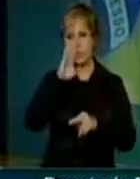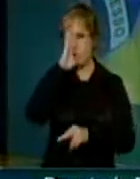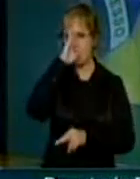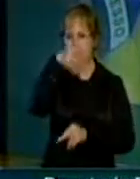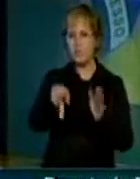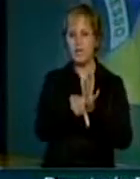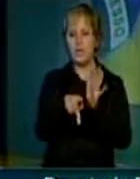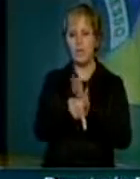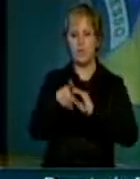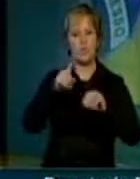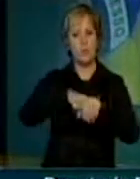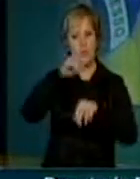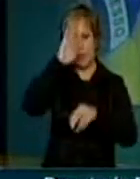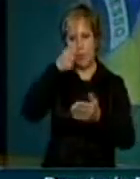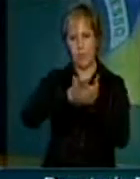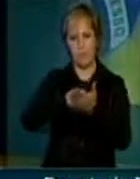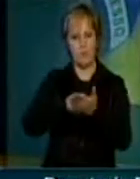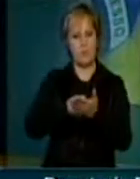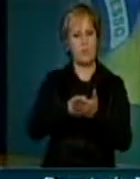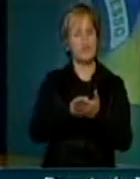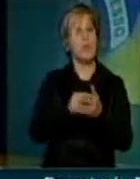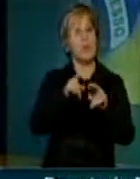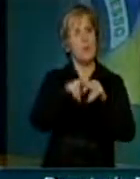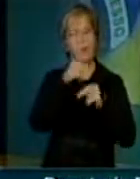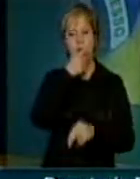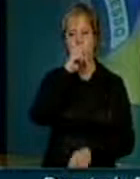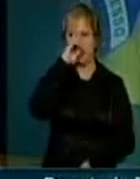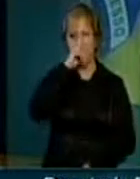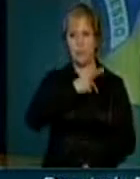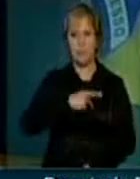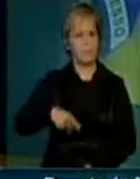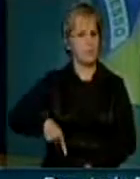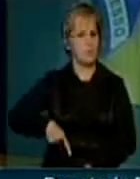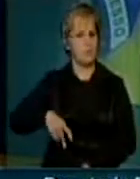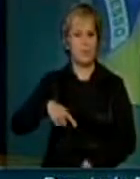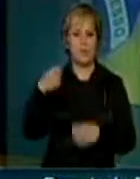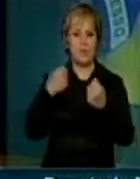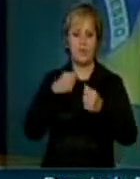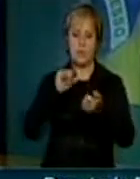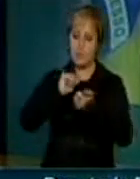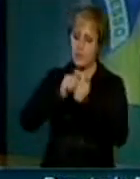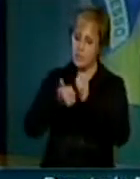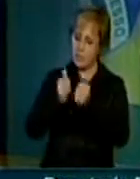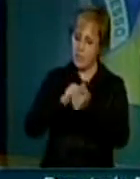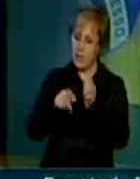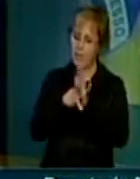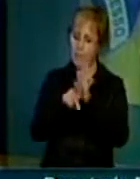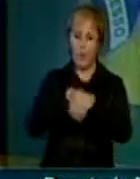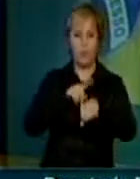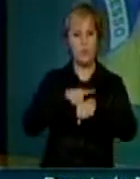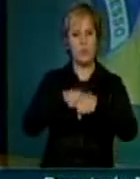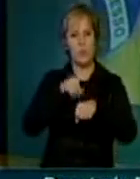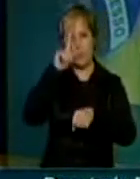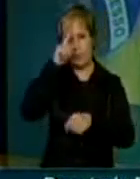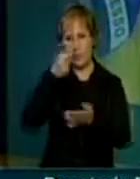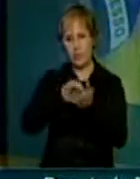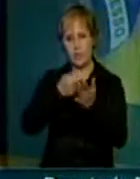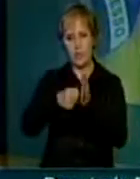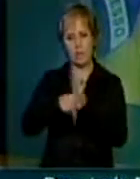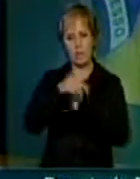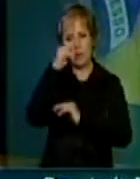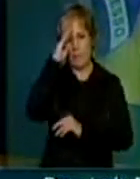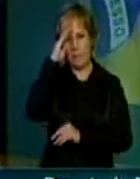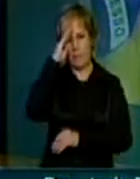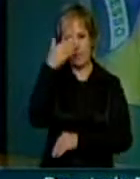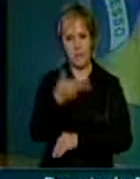do patrimonialismo. Por isso, senhor presidente, muito mais do que analisar a própria ditadura militar e esse